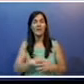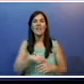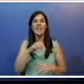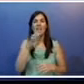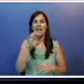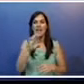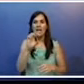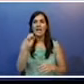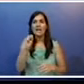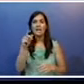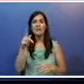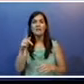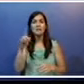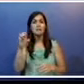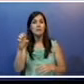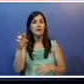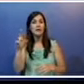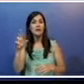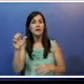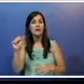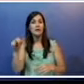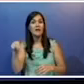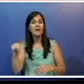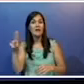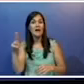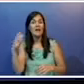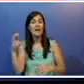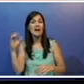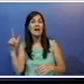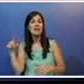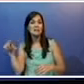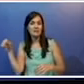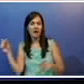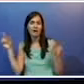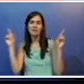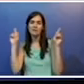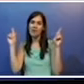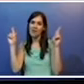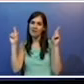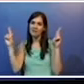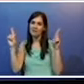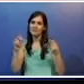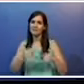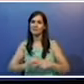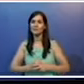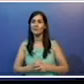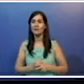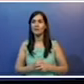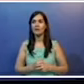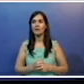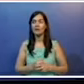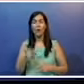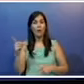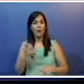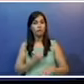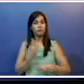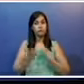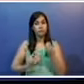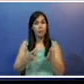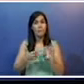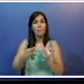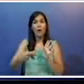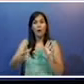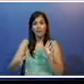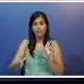Esperança. Mário Quintana, saudoso Mário Quintana, poeta. Incólume, tem